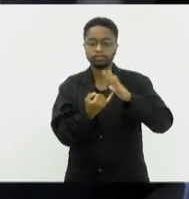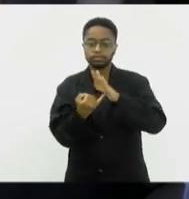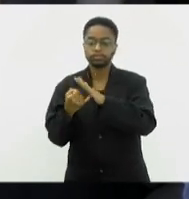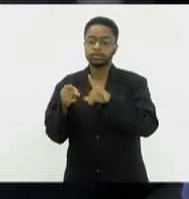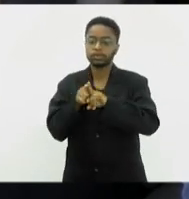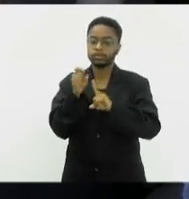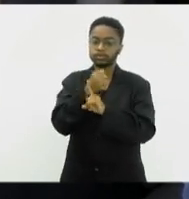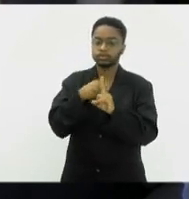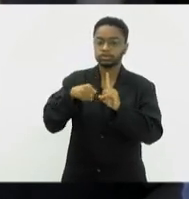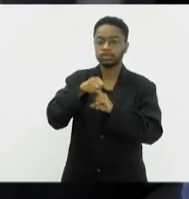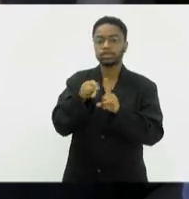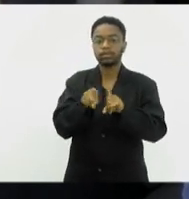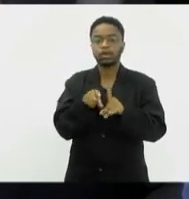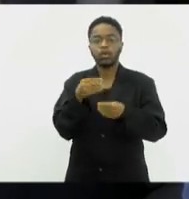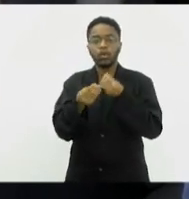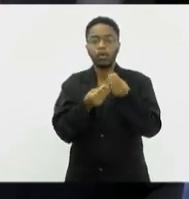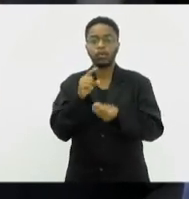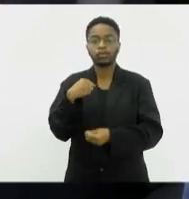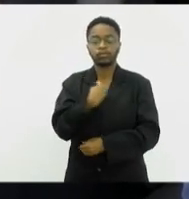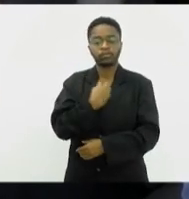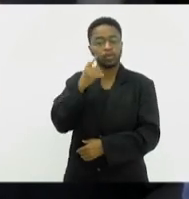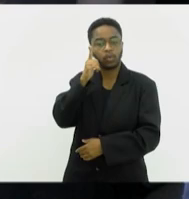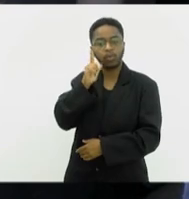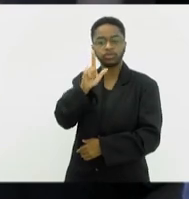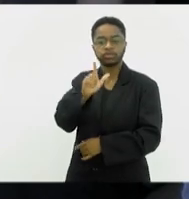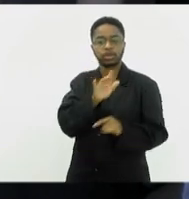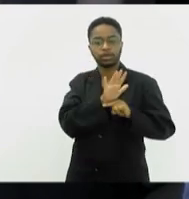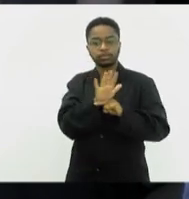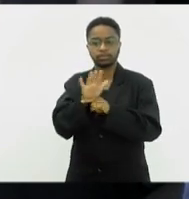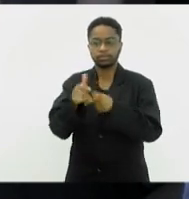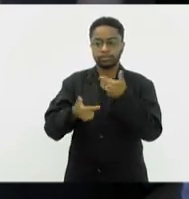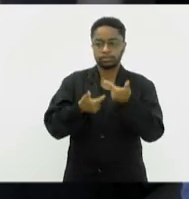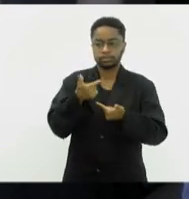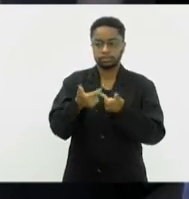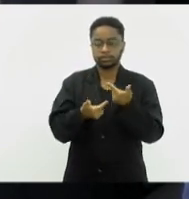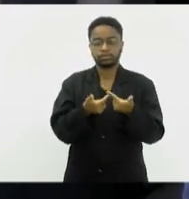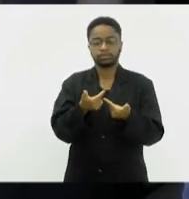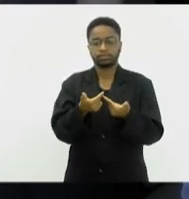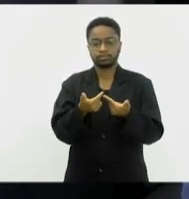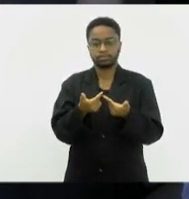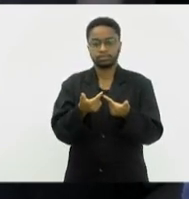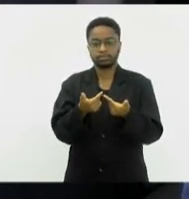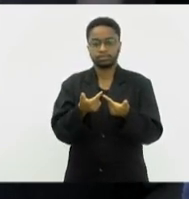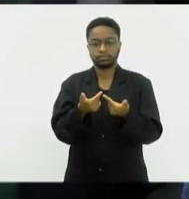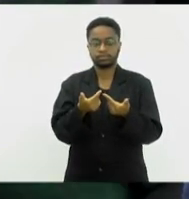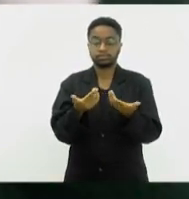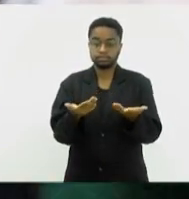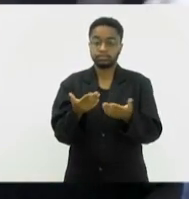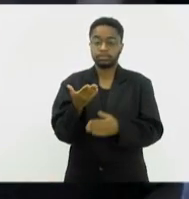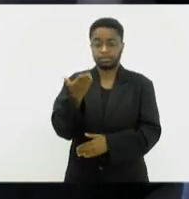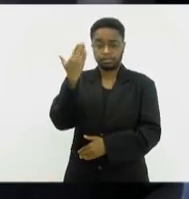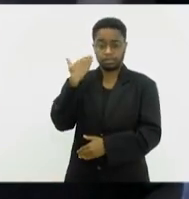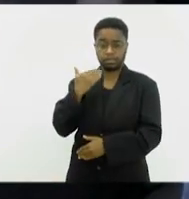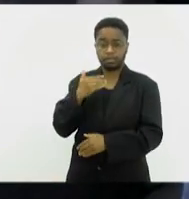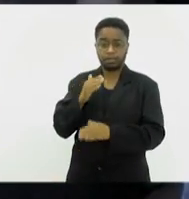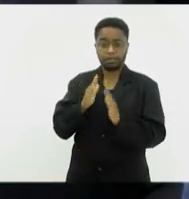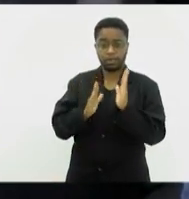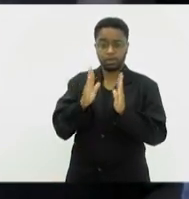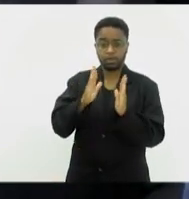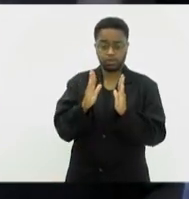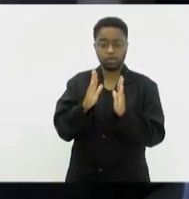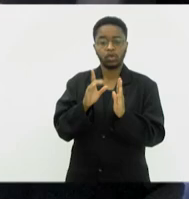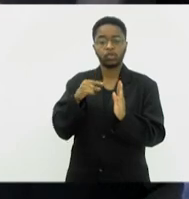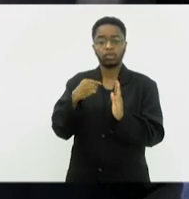que modo a gente pode estar contribuindo também com esse trabalho. Até pouco tempo, meus recortes de trabalho foram